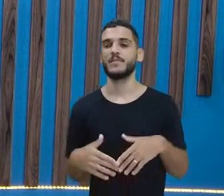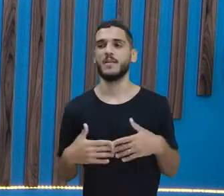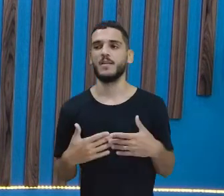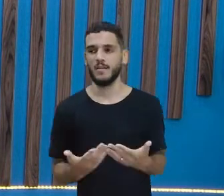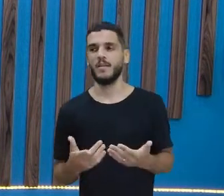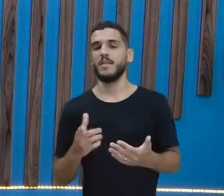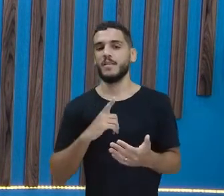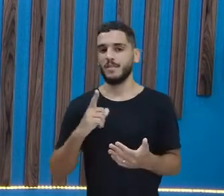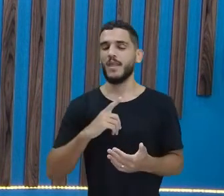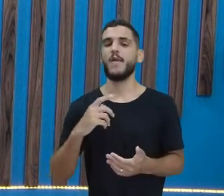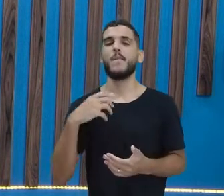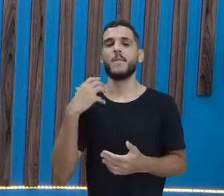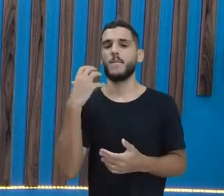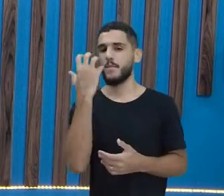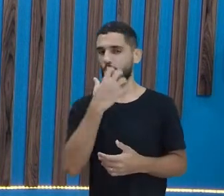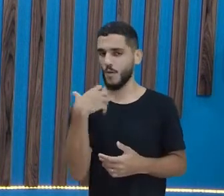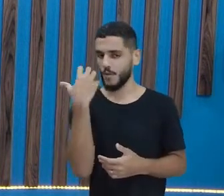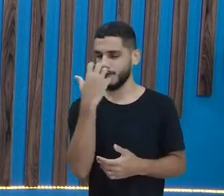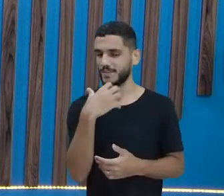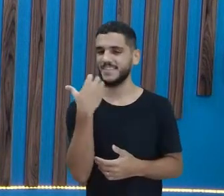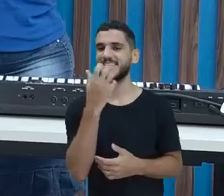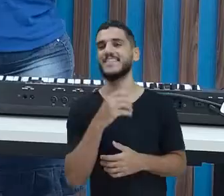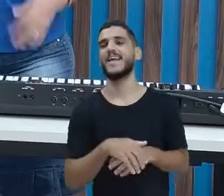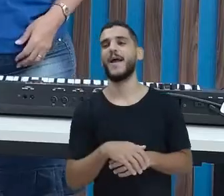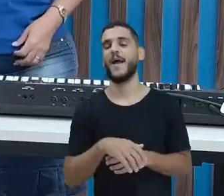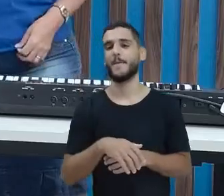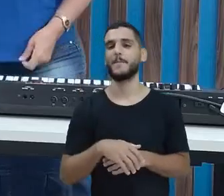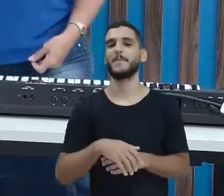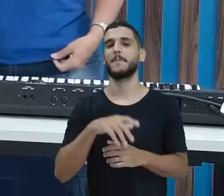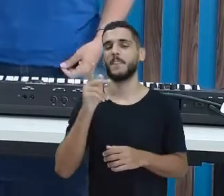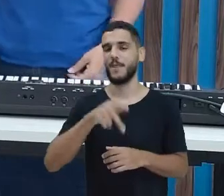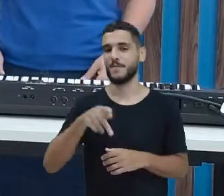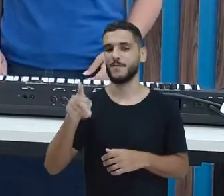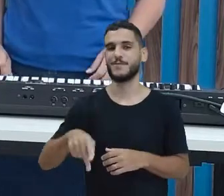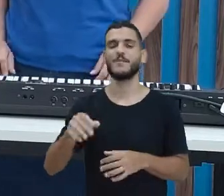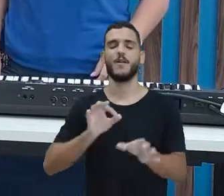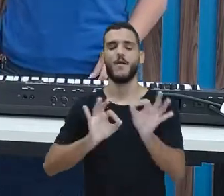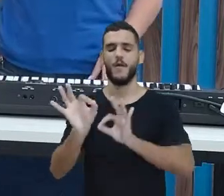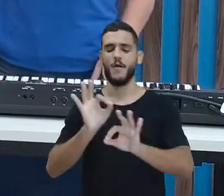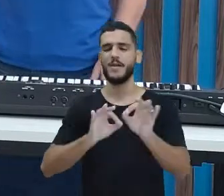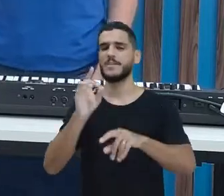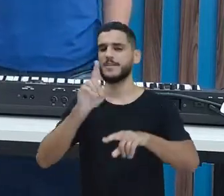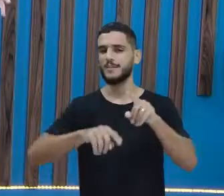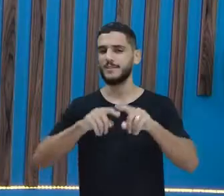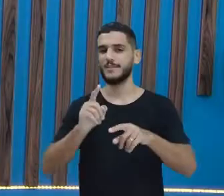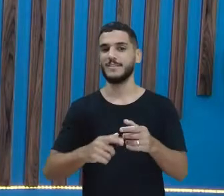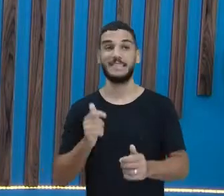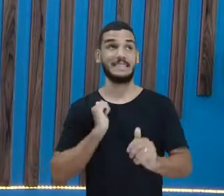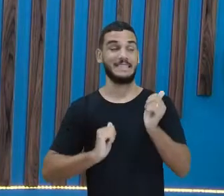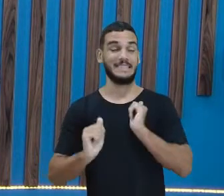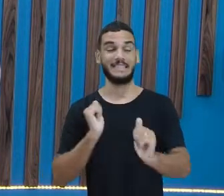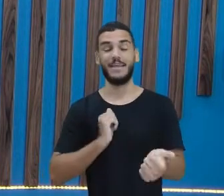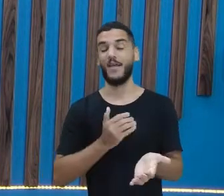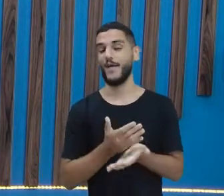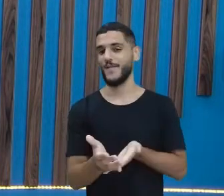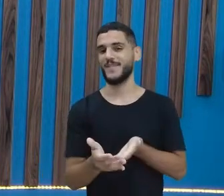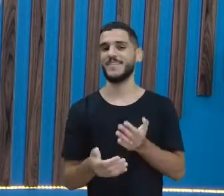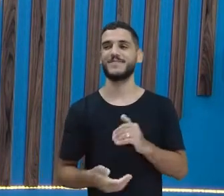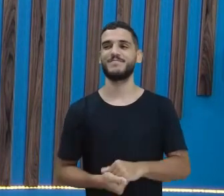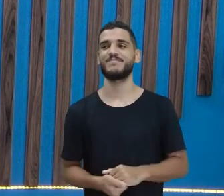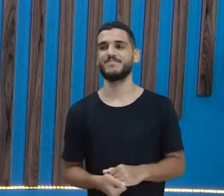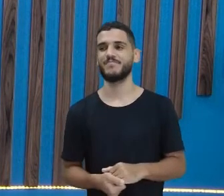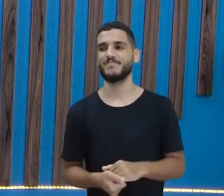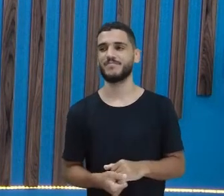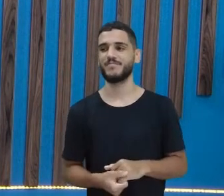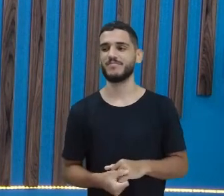vai ter muita música, vai ter animação. A Abigail já está ali afinando o instrumento, né? Já está ansiosa para começar aqui a nossa aula.